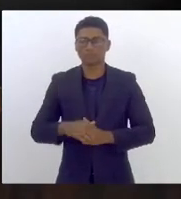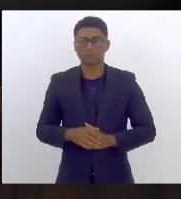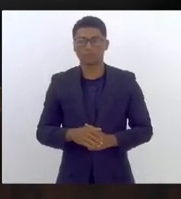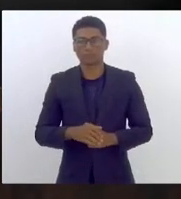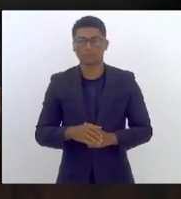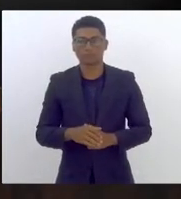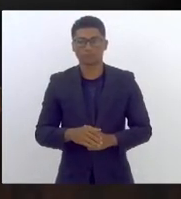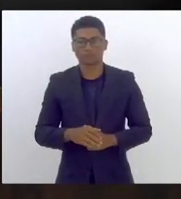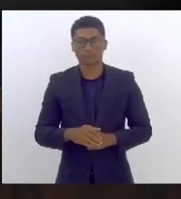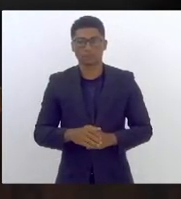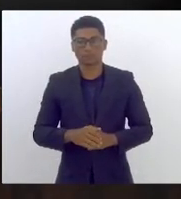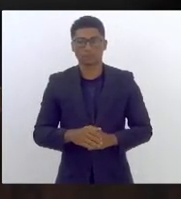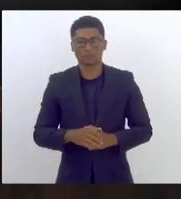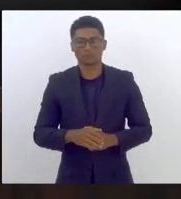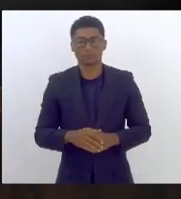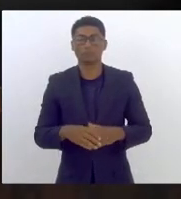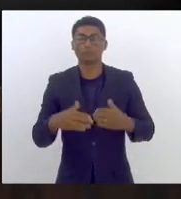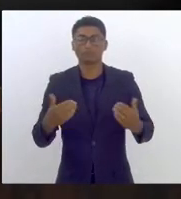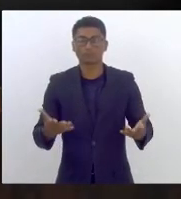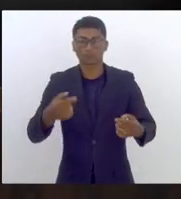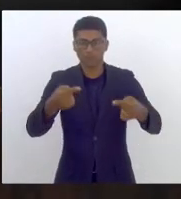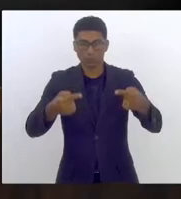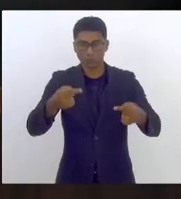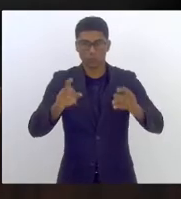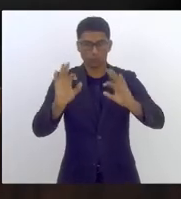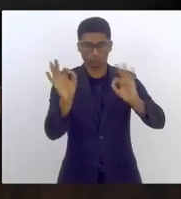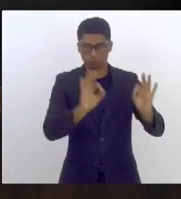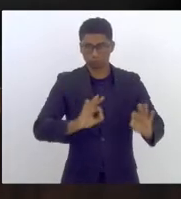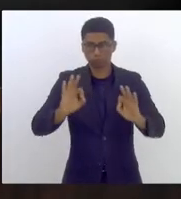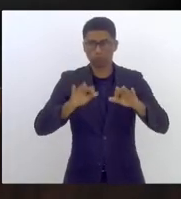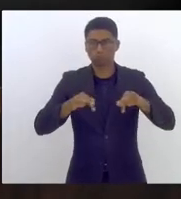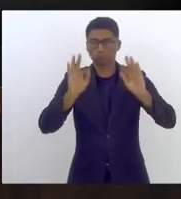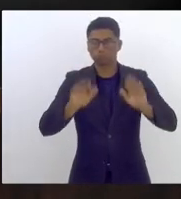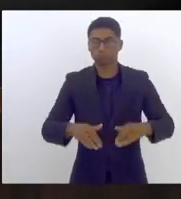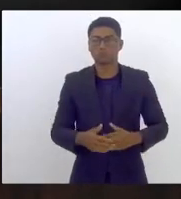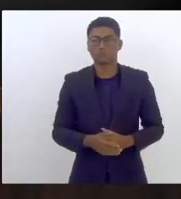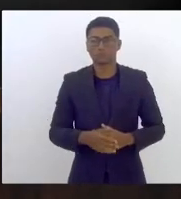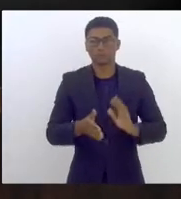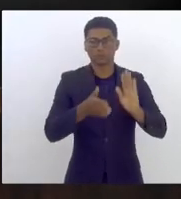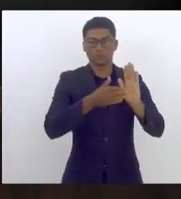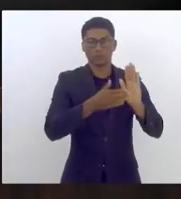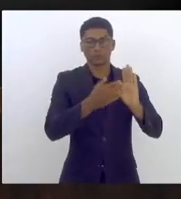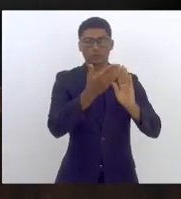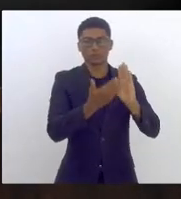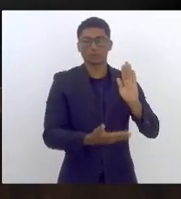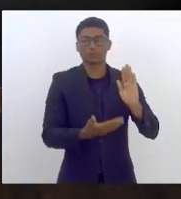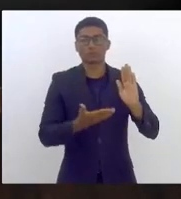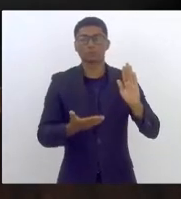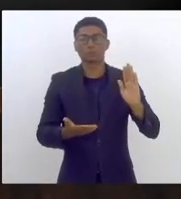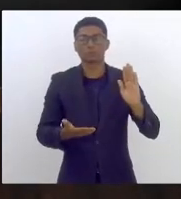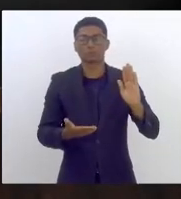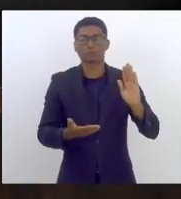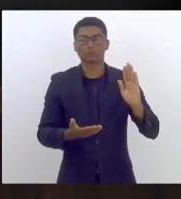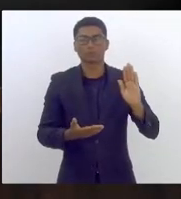vencido Doutor Deodato em discussão apresente proposta recebeu